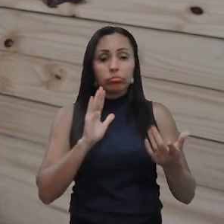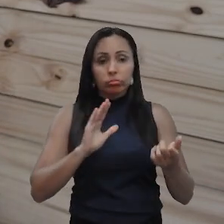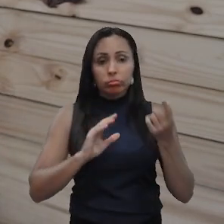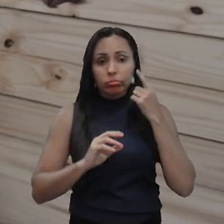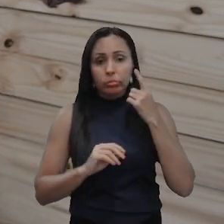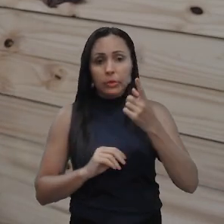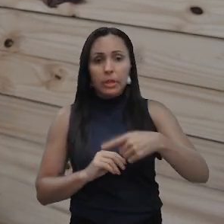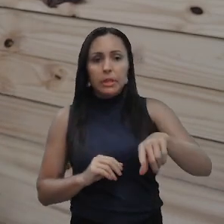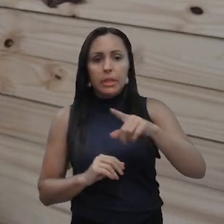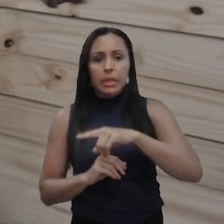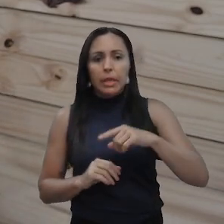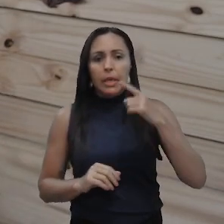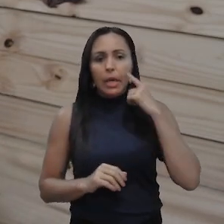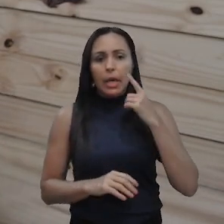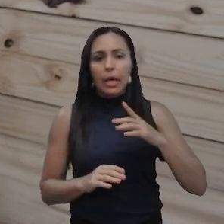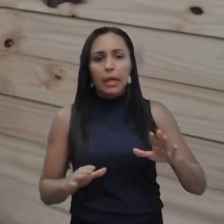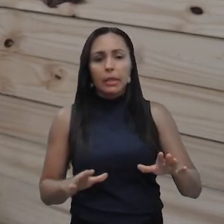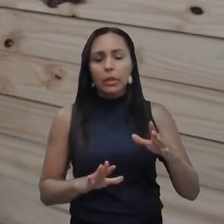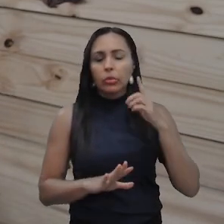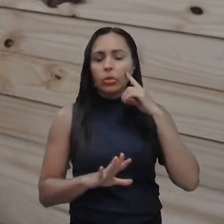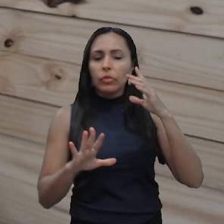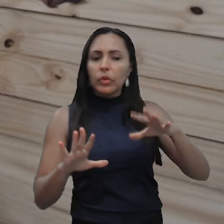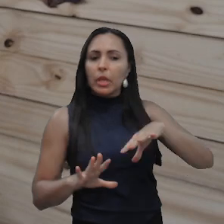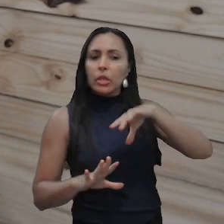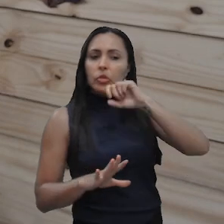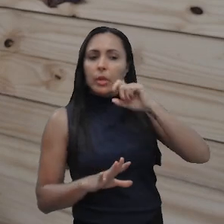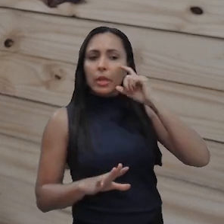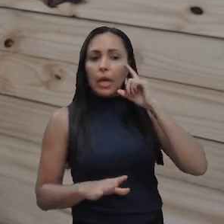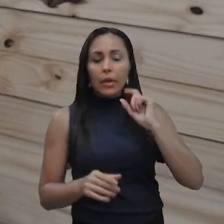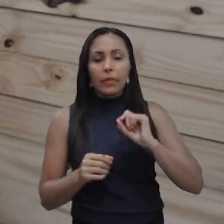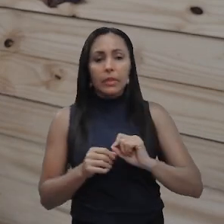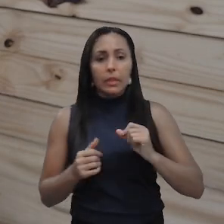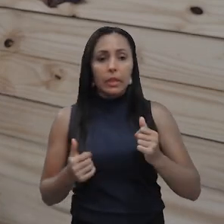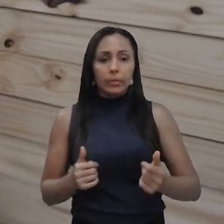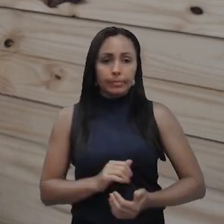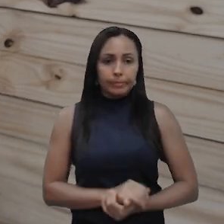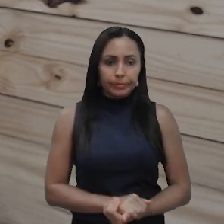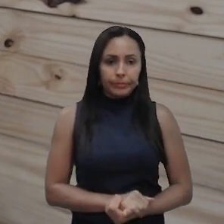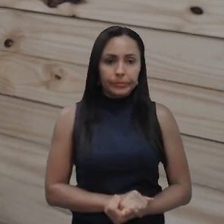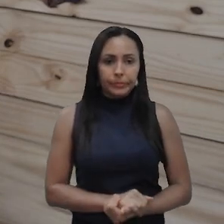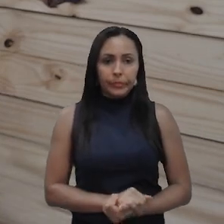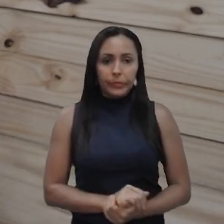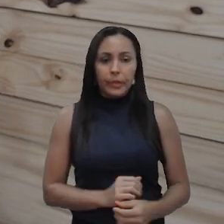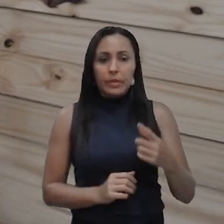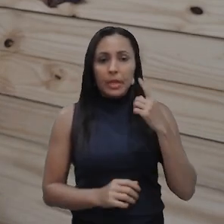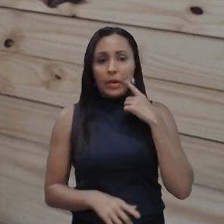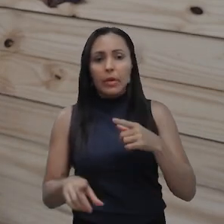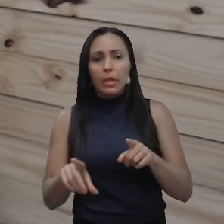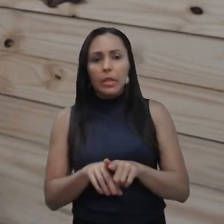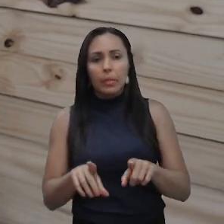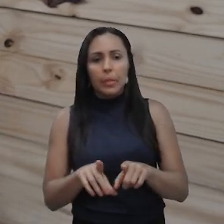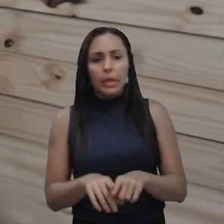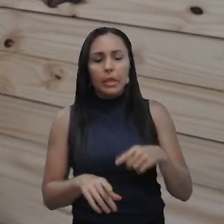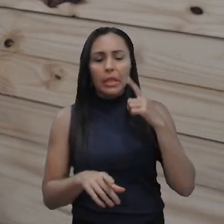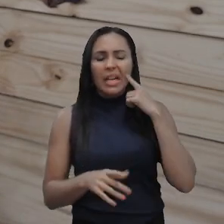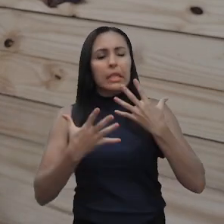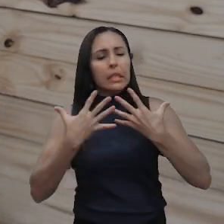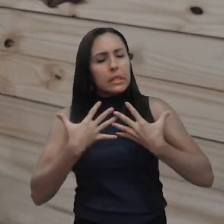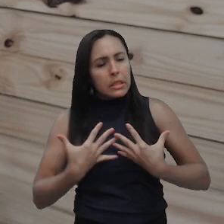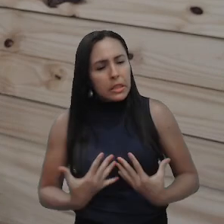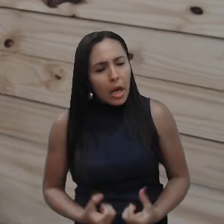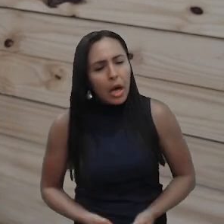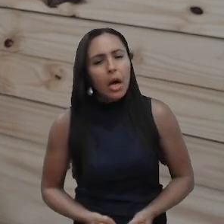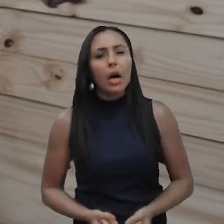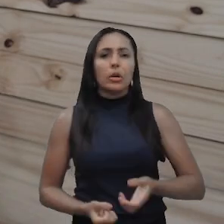uma algema, não deixa você respirar, não deixa você fazer uma coisa direita. Bem, isso serve para quem já está cansado daquelas